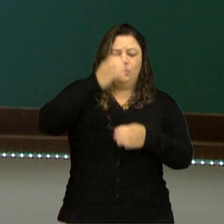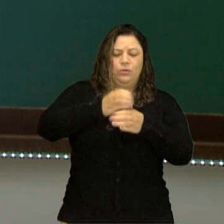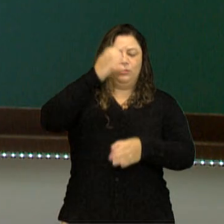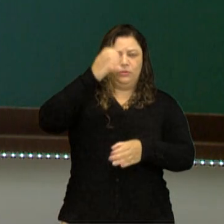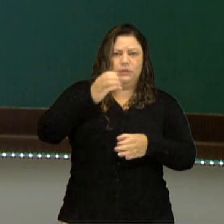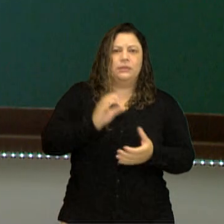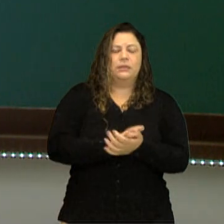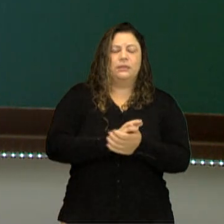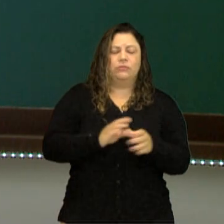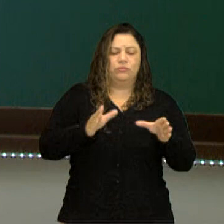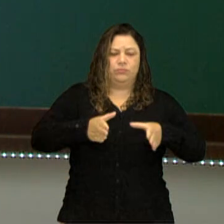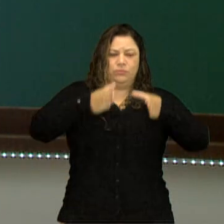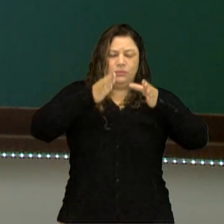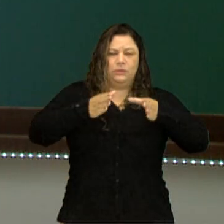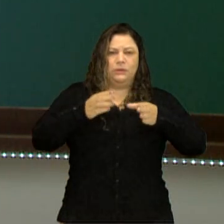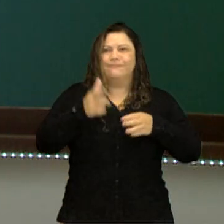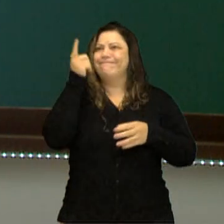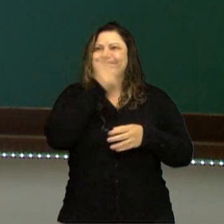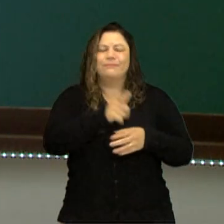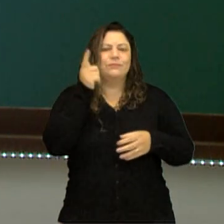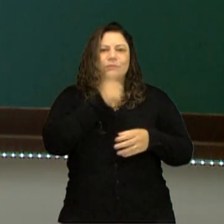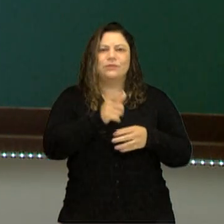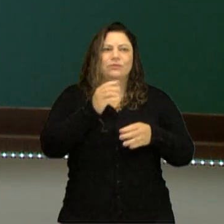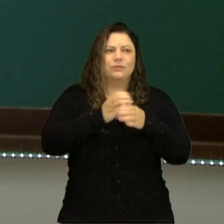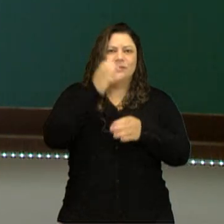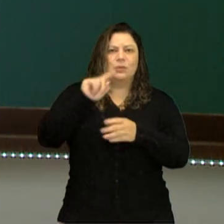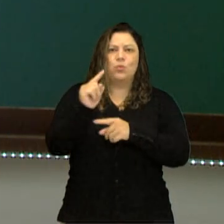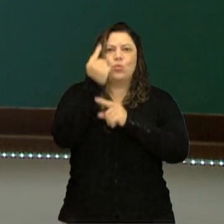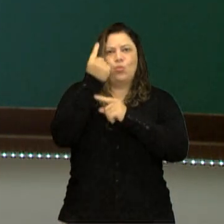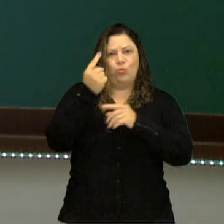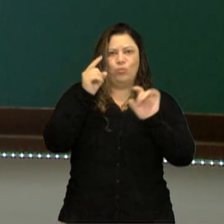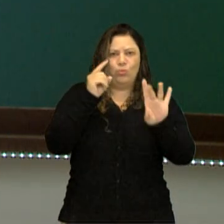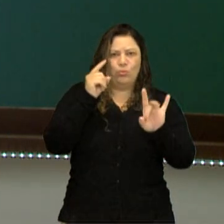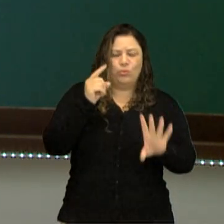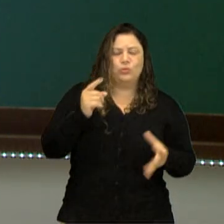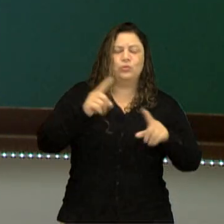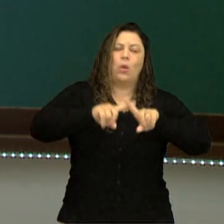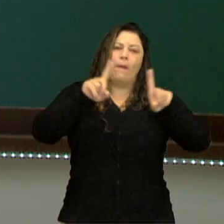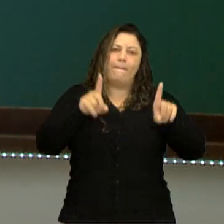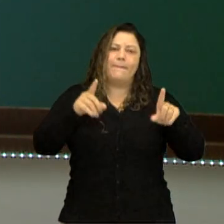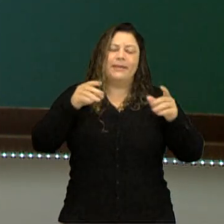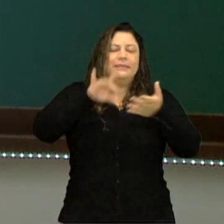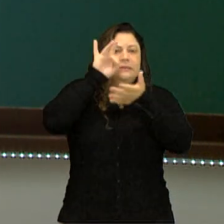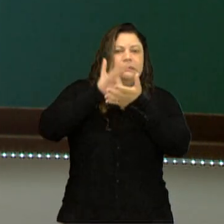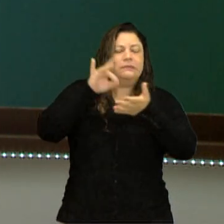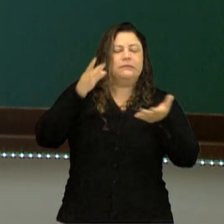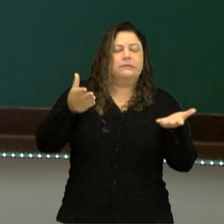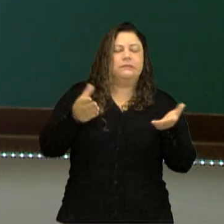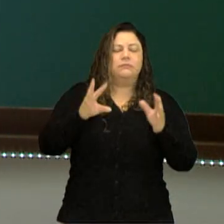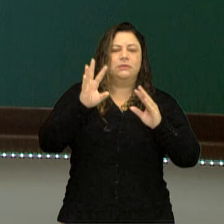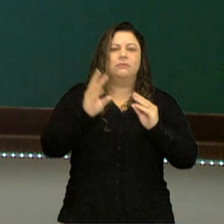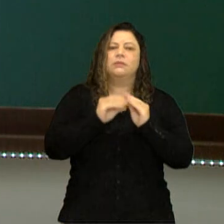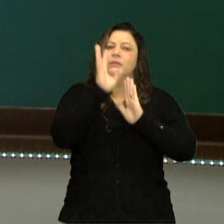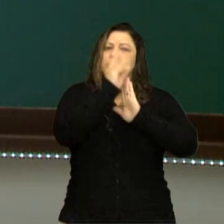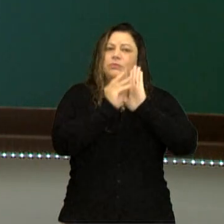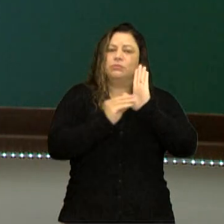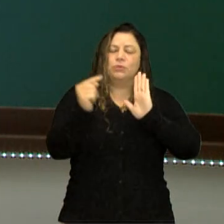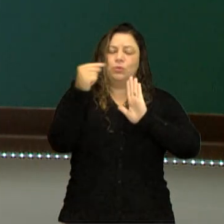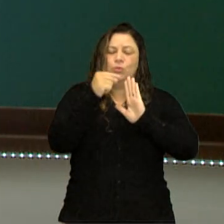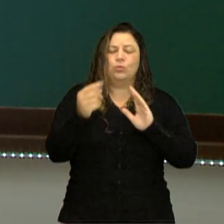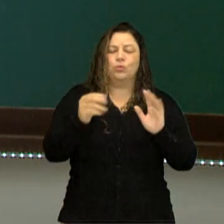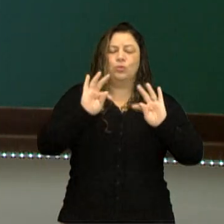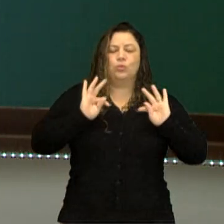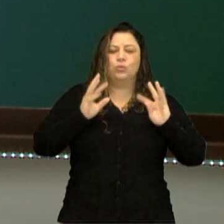face lateral, eu não consigo passar um plano só. Na verdade, para eu colocar toda a face lateral